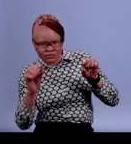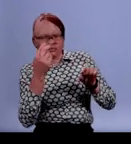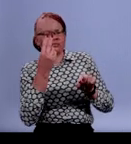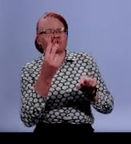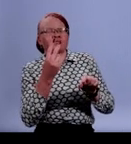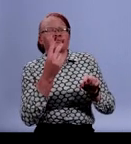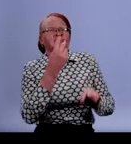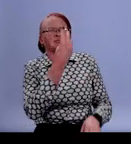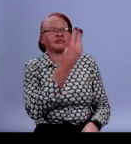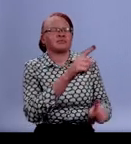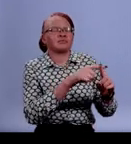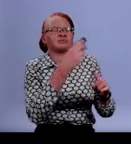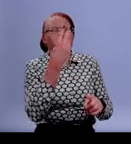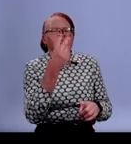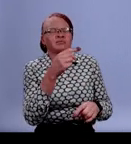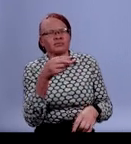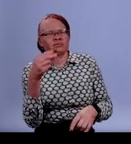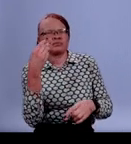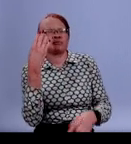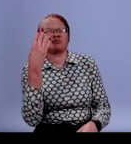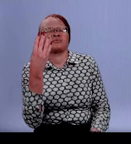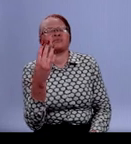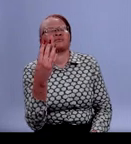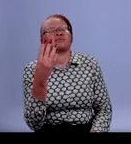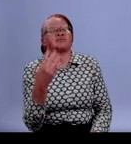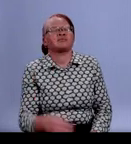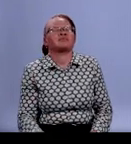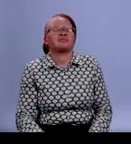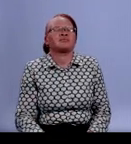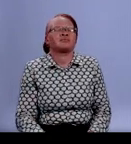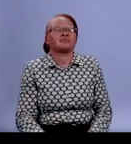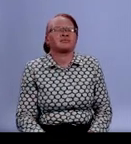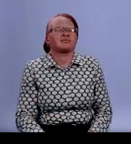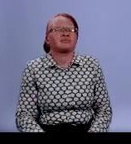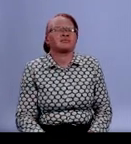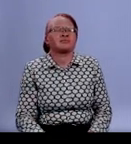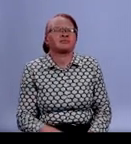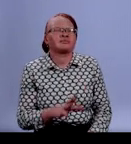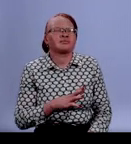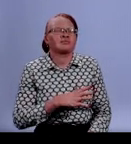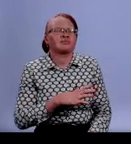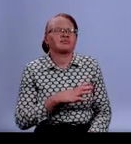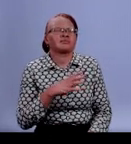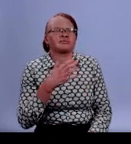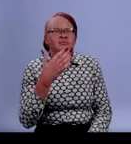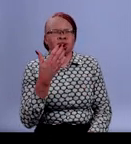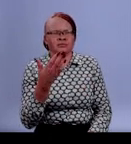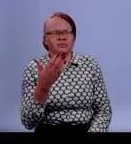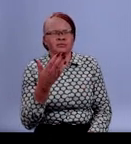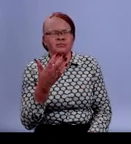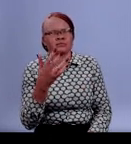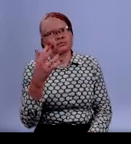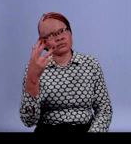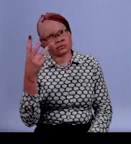então 2 x 2 = 4 realmente temos um dois três quatro temos aqui